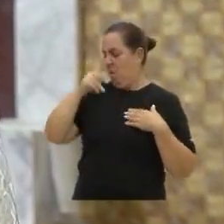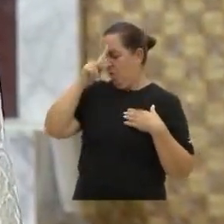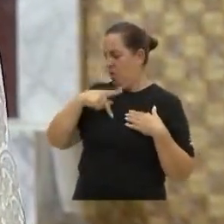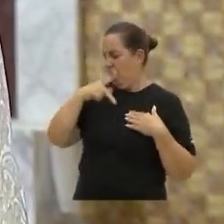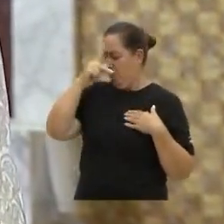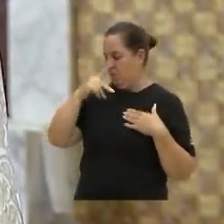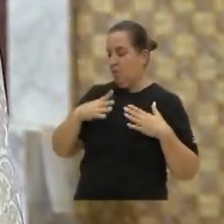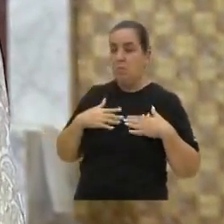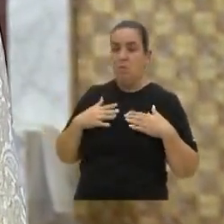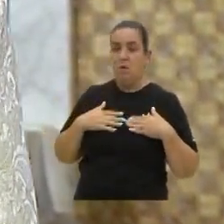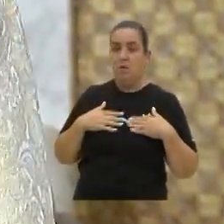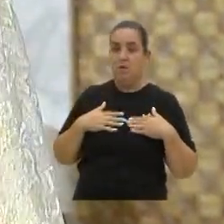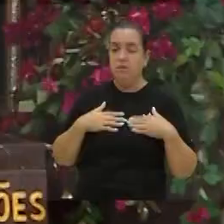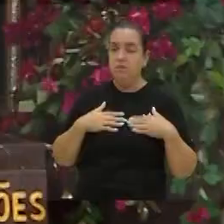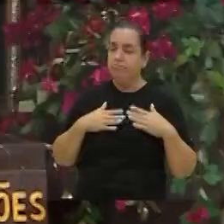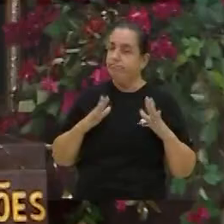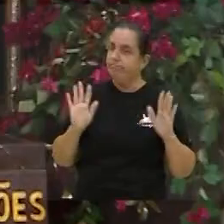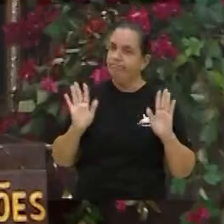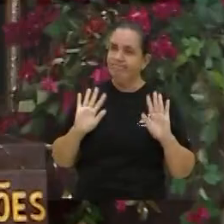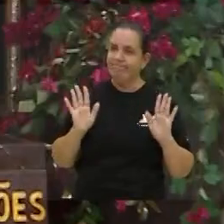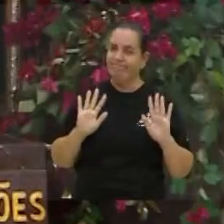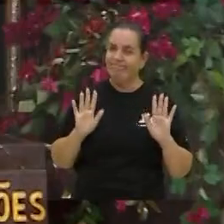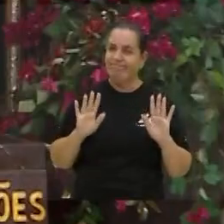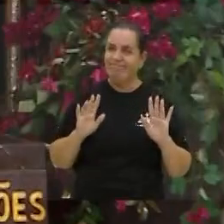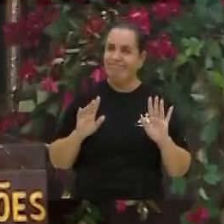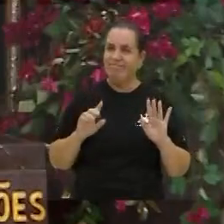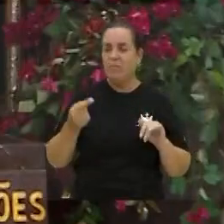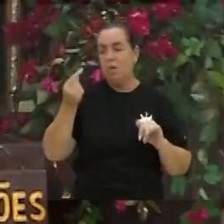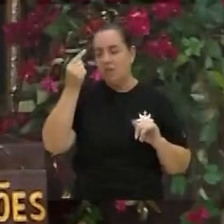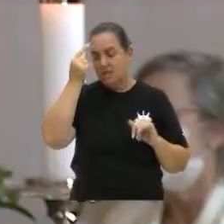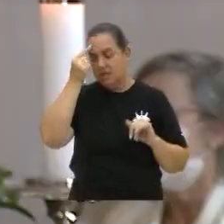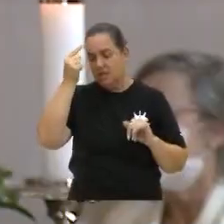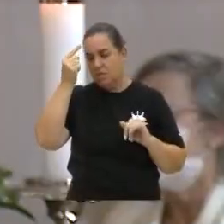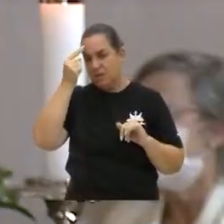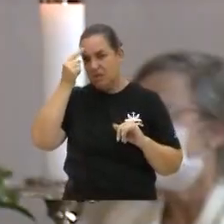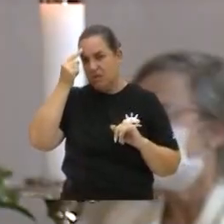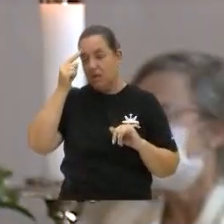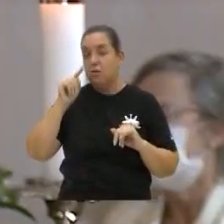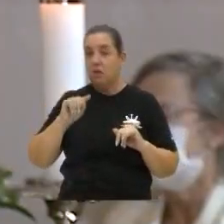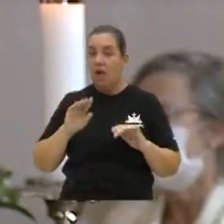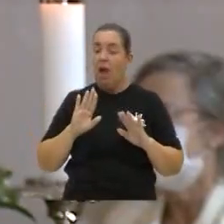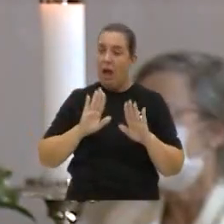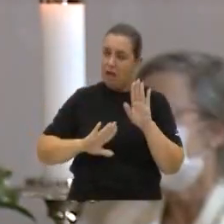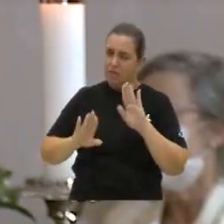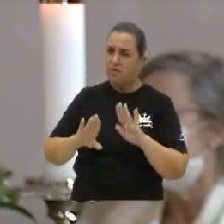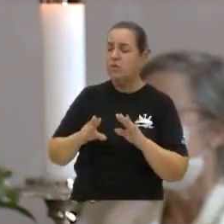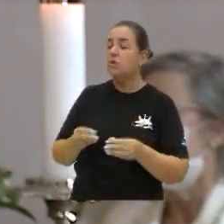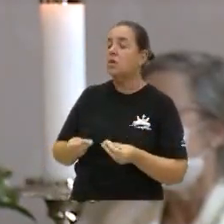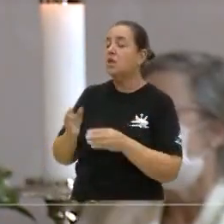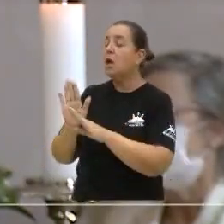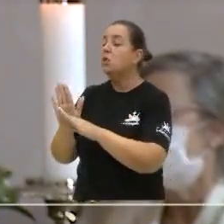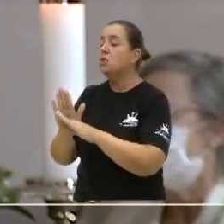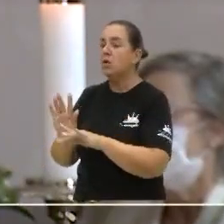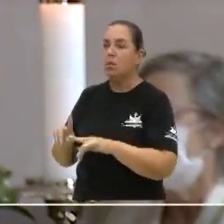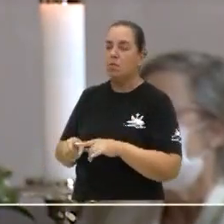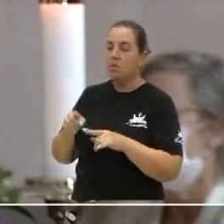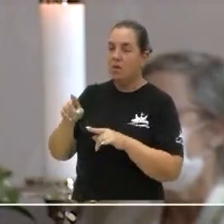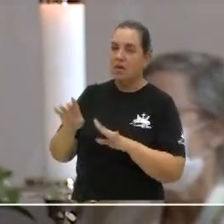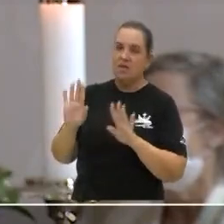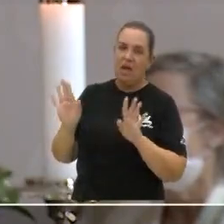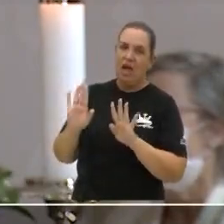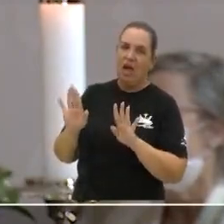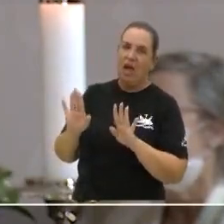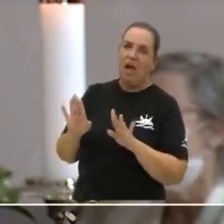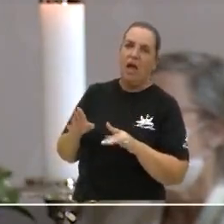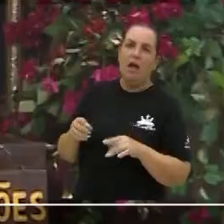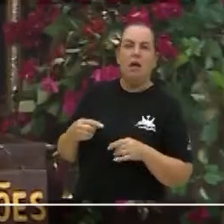mesmo. Nós estamos muito voltados, até damos uma esmola, mas essa esmola, ninguém